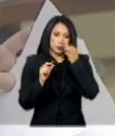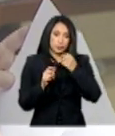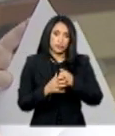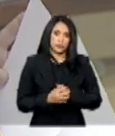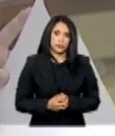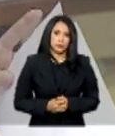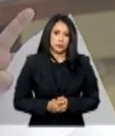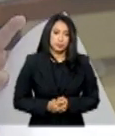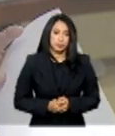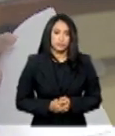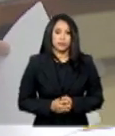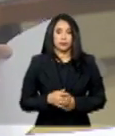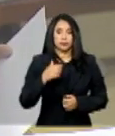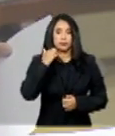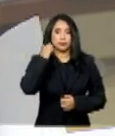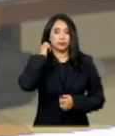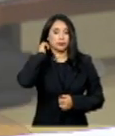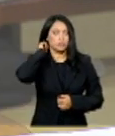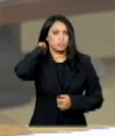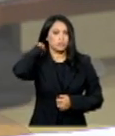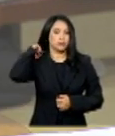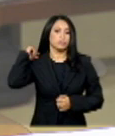seguinte passagem